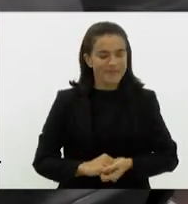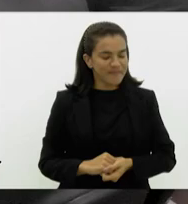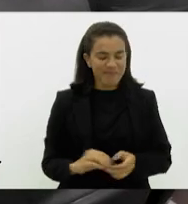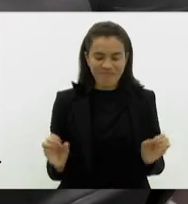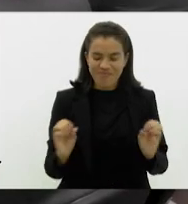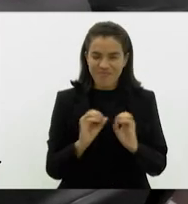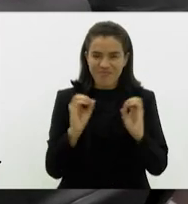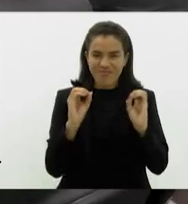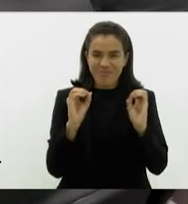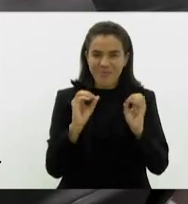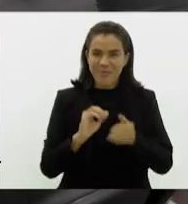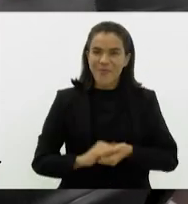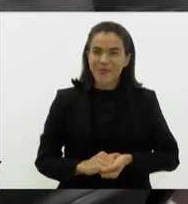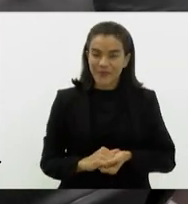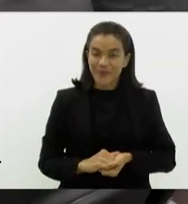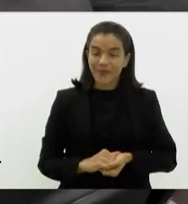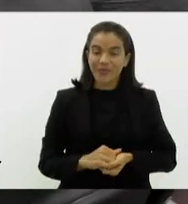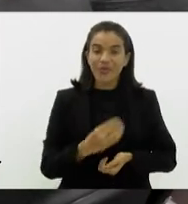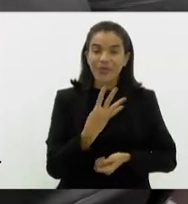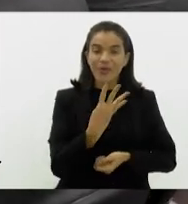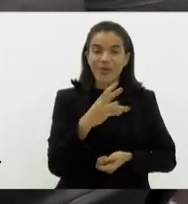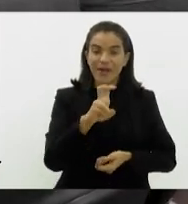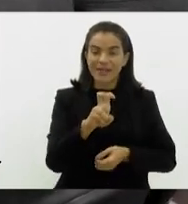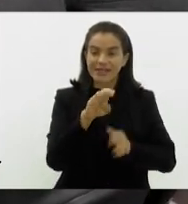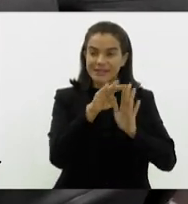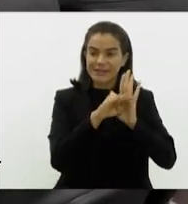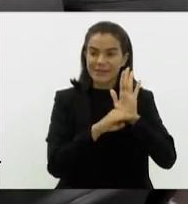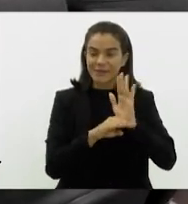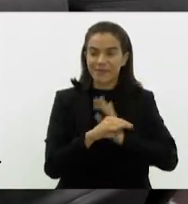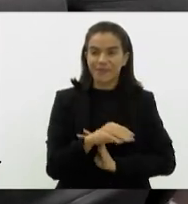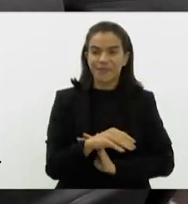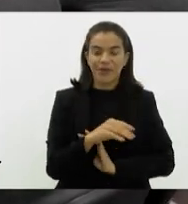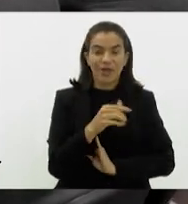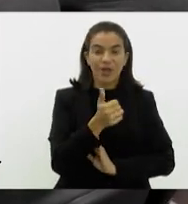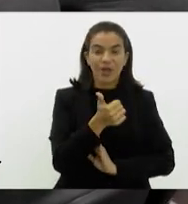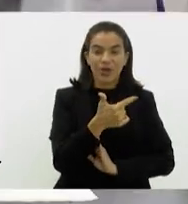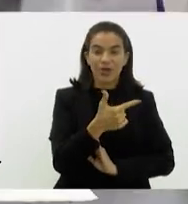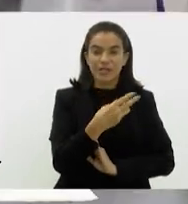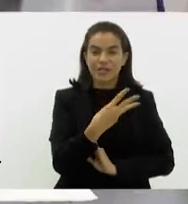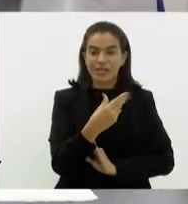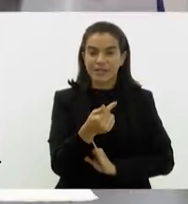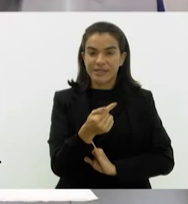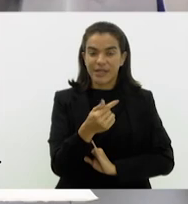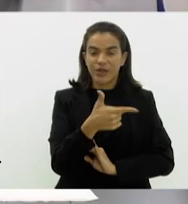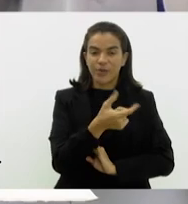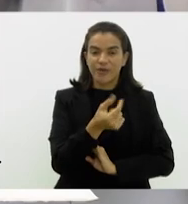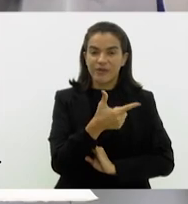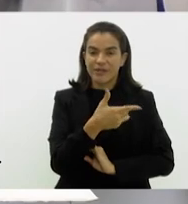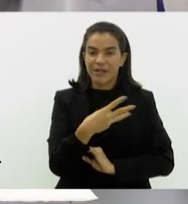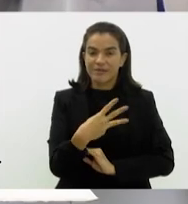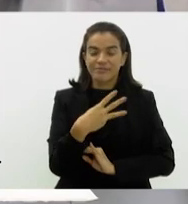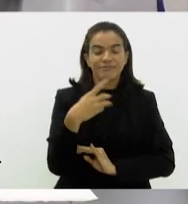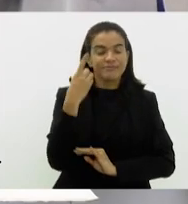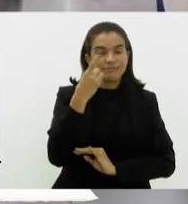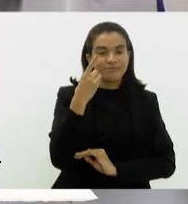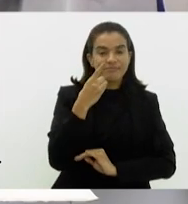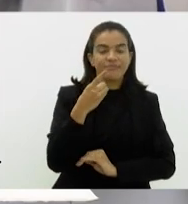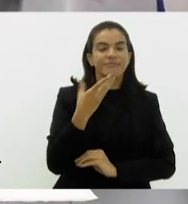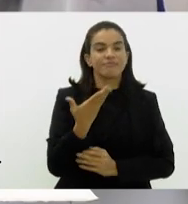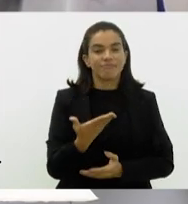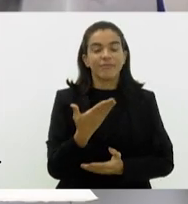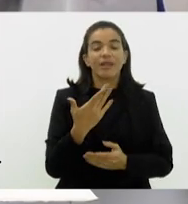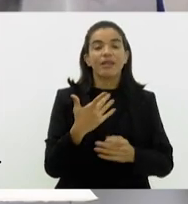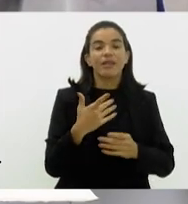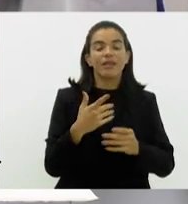dúvida. Item 45 da pauta. Projeto de lei 1237 de 23, de autoria do deputado Rosenberg Reis,